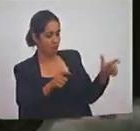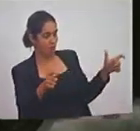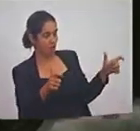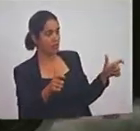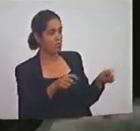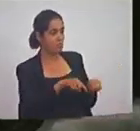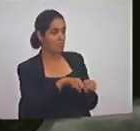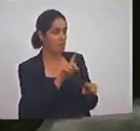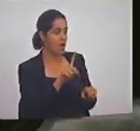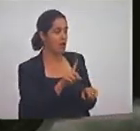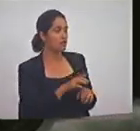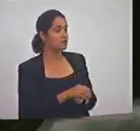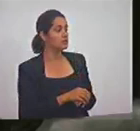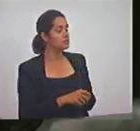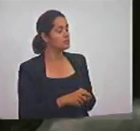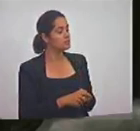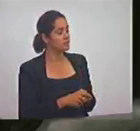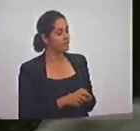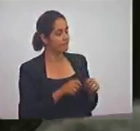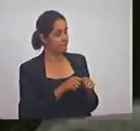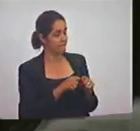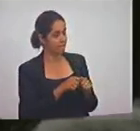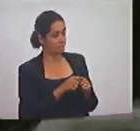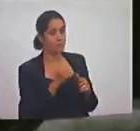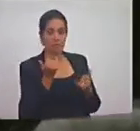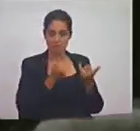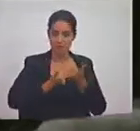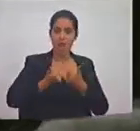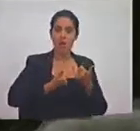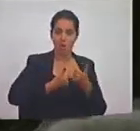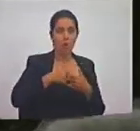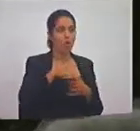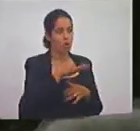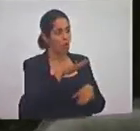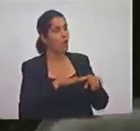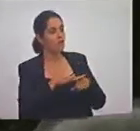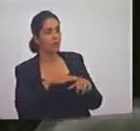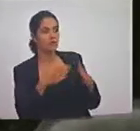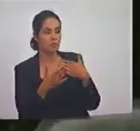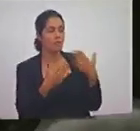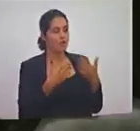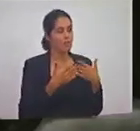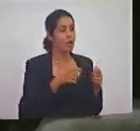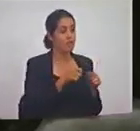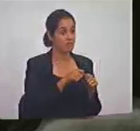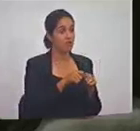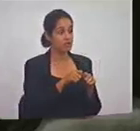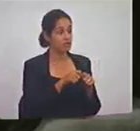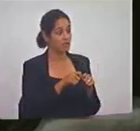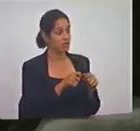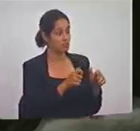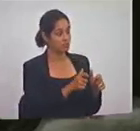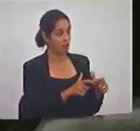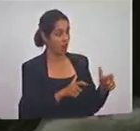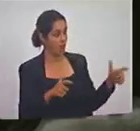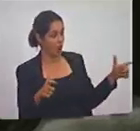quiosques daquele que está sendo realizado. Que ele disse para nós lá, a todos o pessoal que estava, a população que estava lá presente, que esse quiosque não ia ser